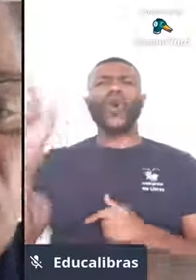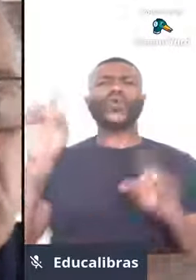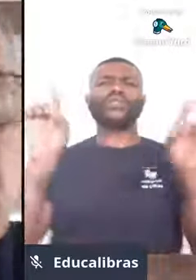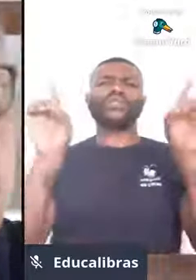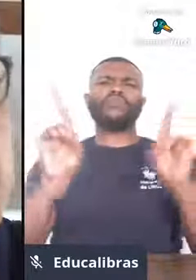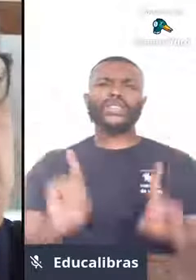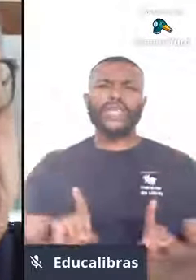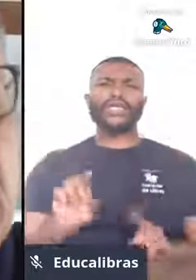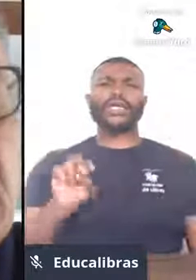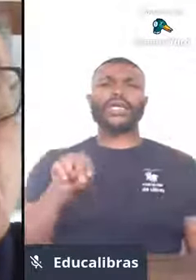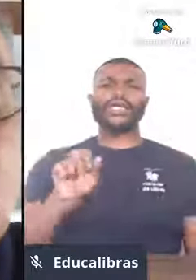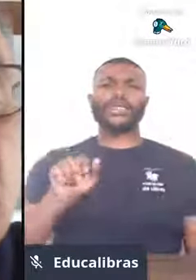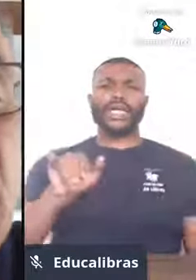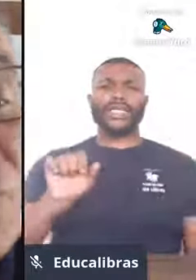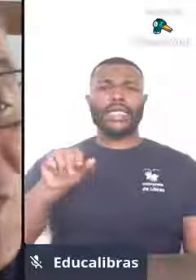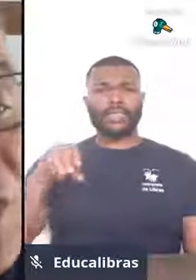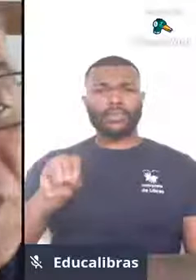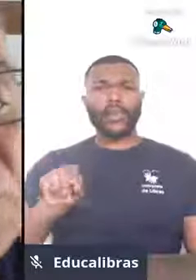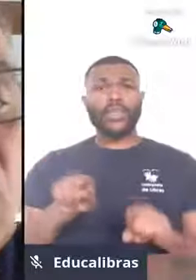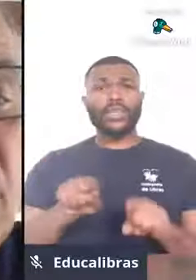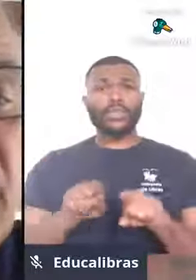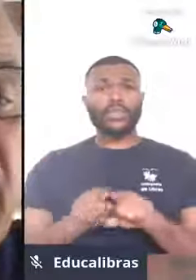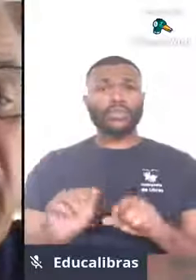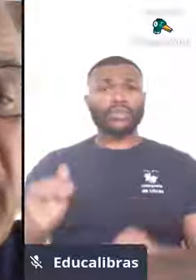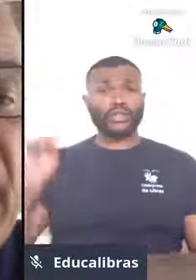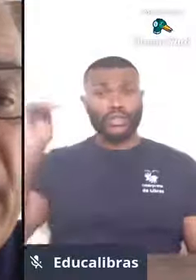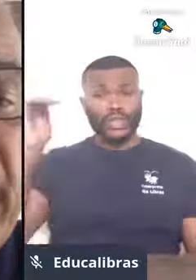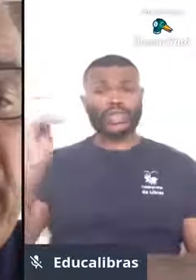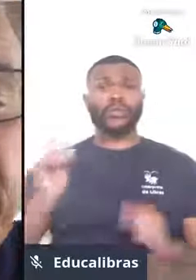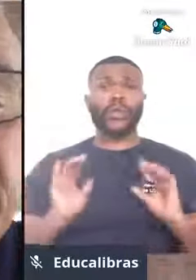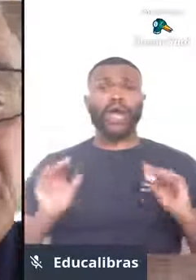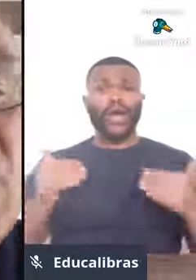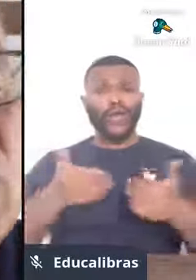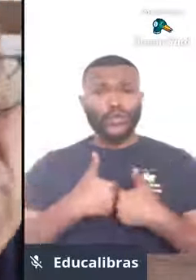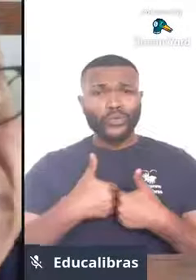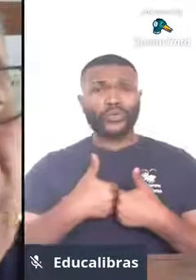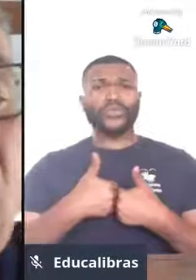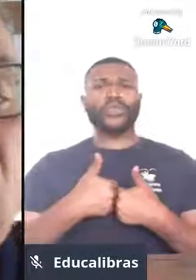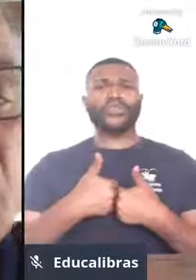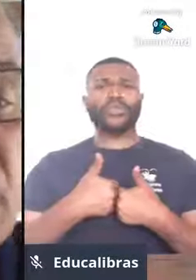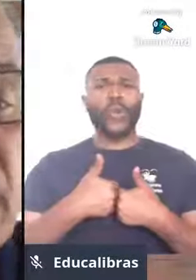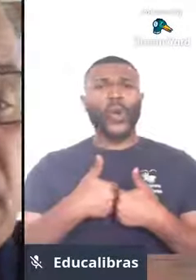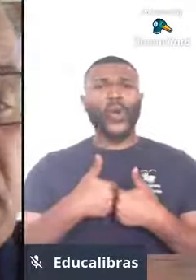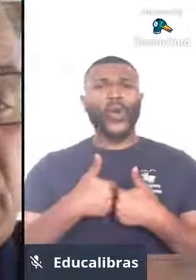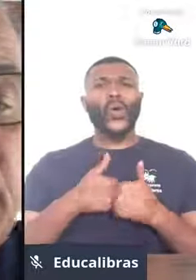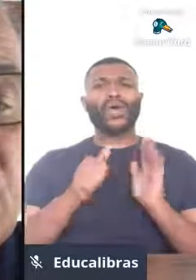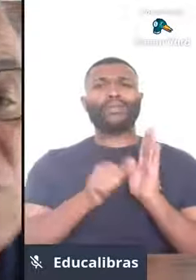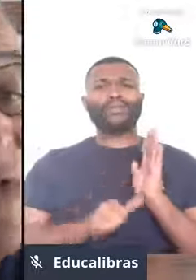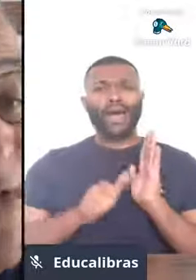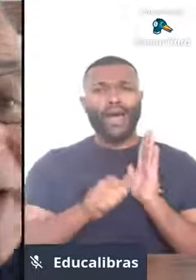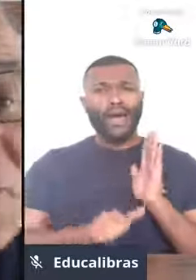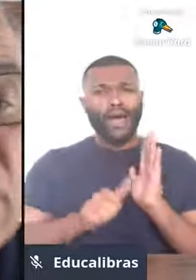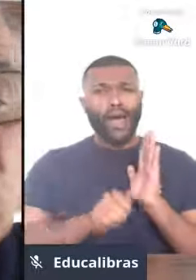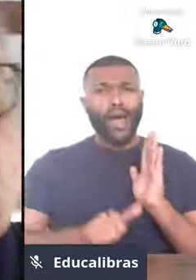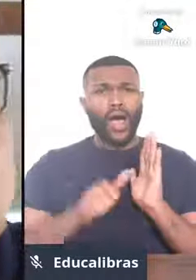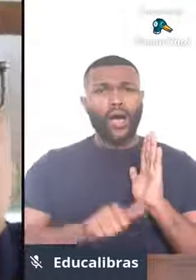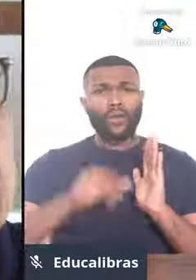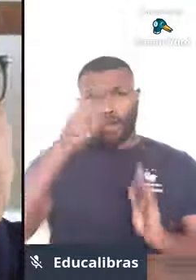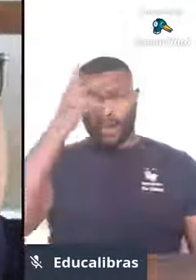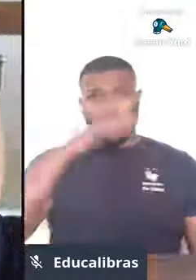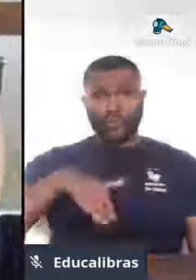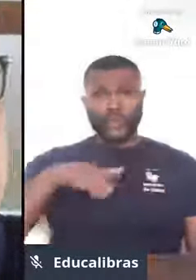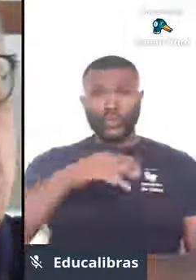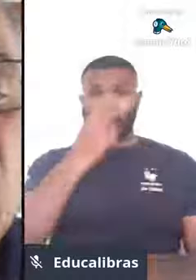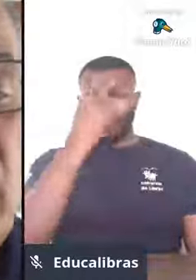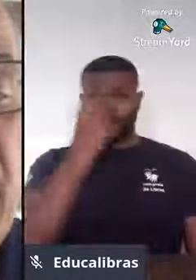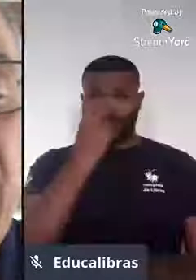nanismo, gigantismo, autismo, síndrome de Down, pessoas cegas, pessoas surdas,